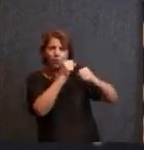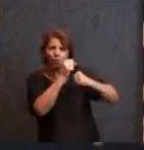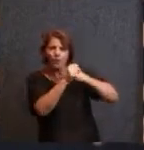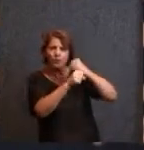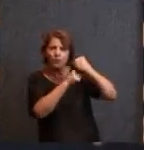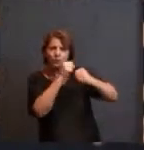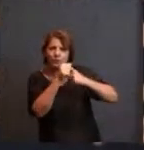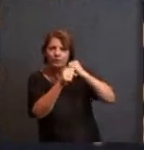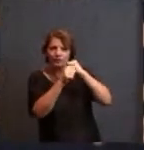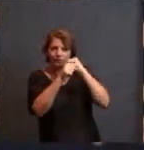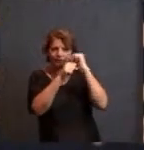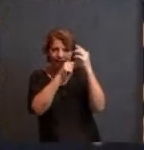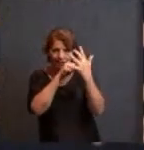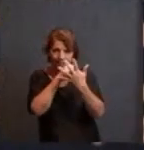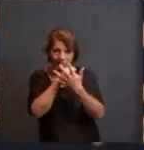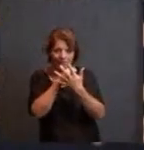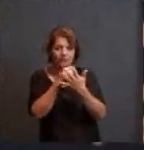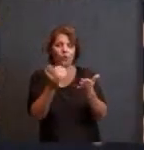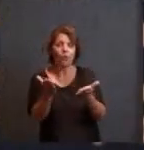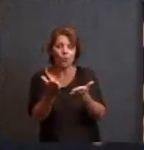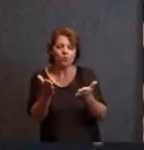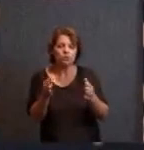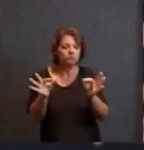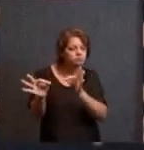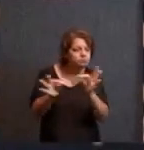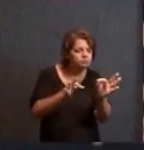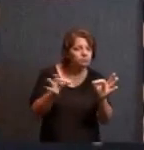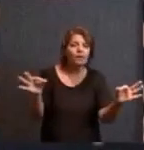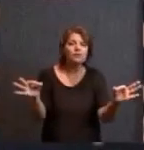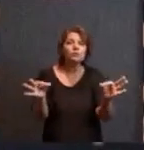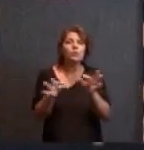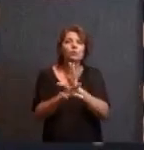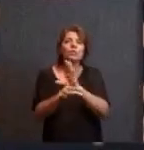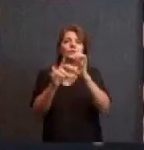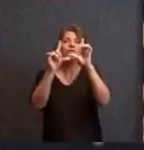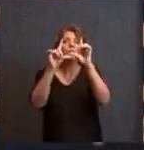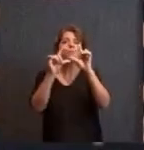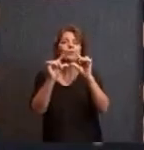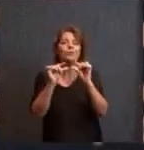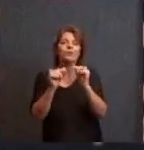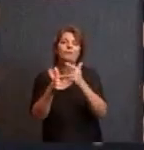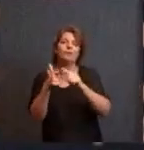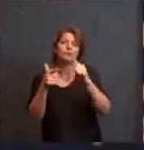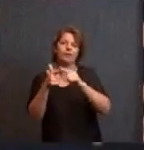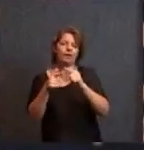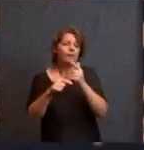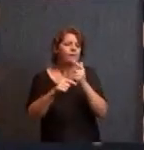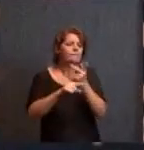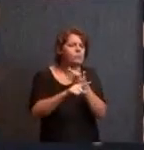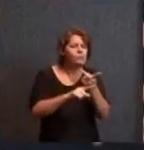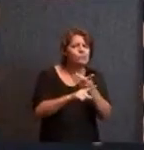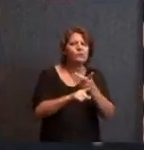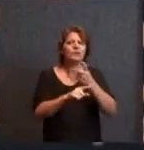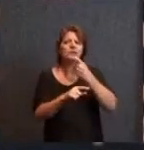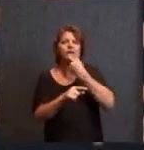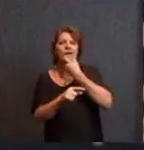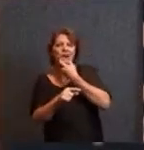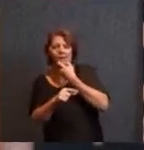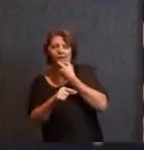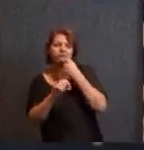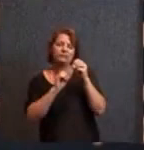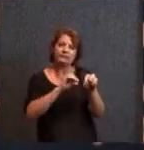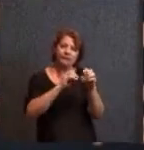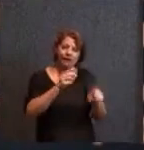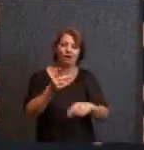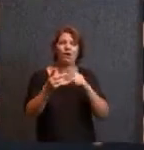da maneira mais rápida possível. Nós estamos aí buscando aulas de inglês, estamos buscando técnicas de robótica e games para